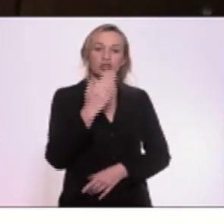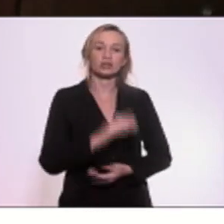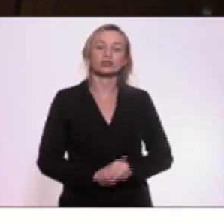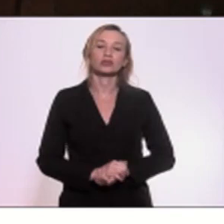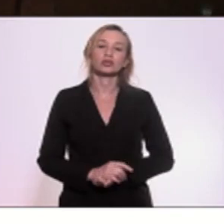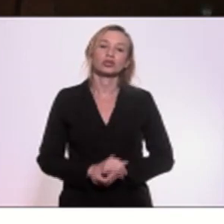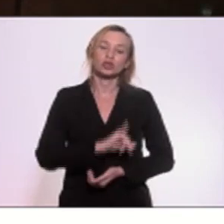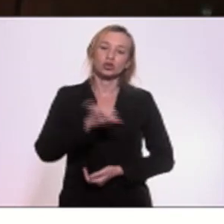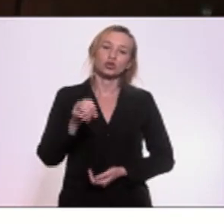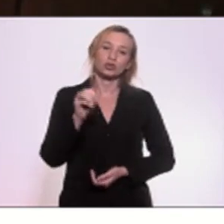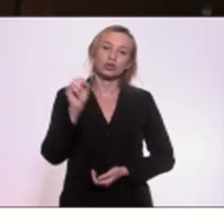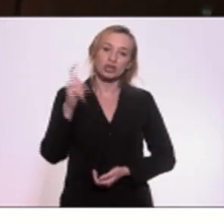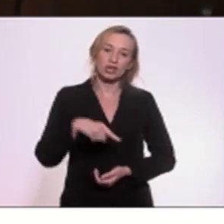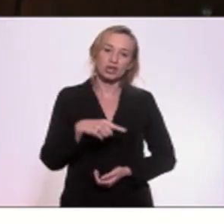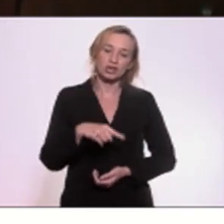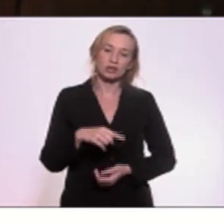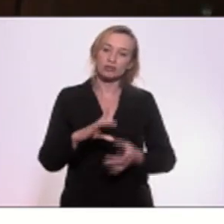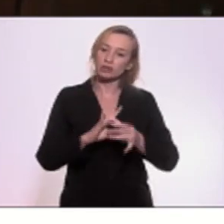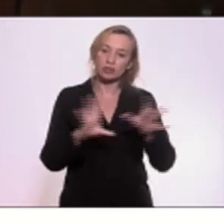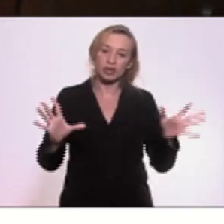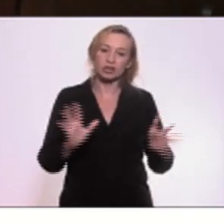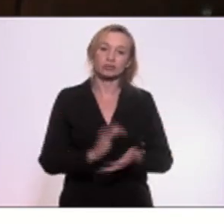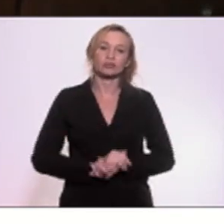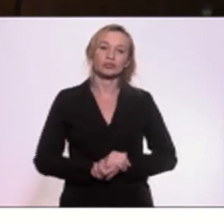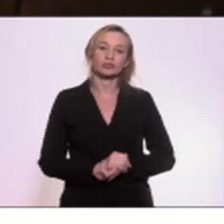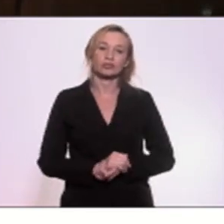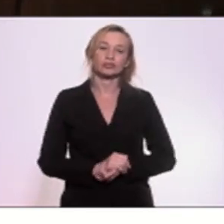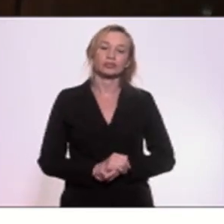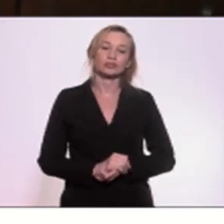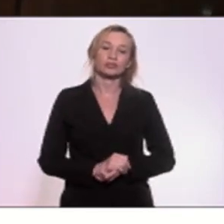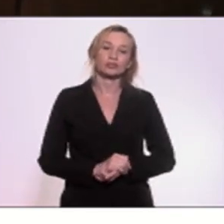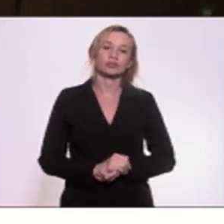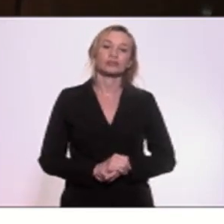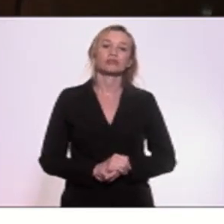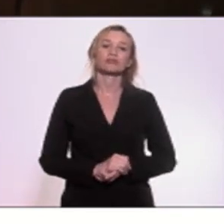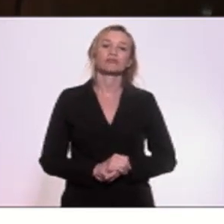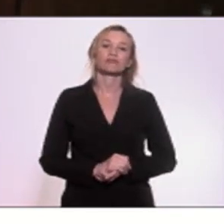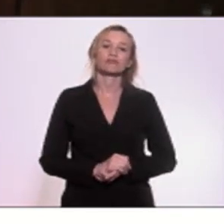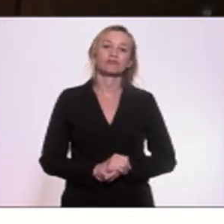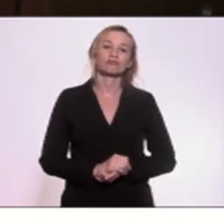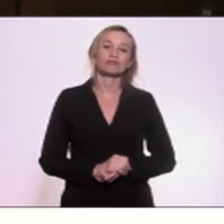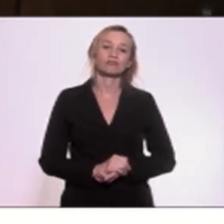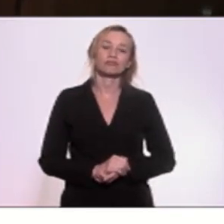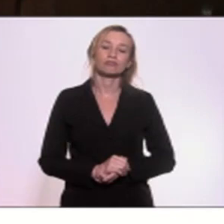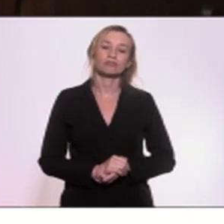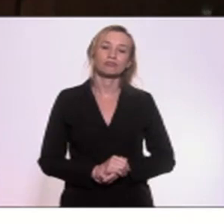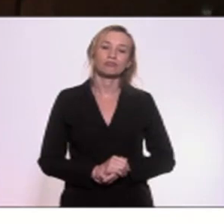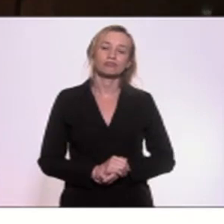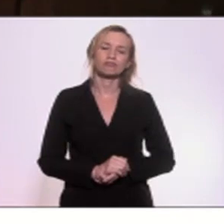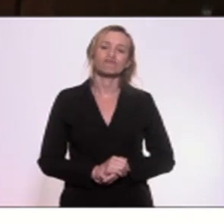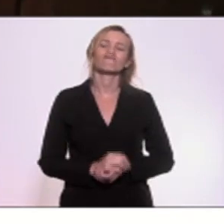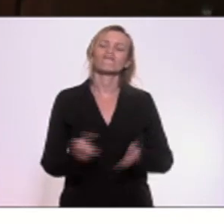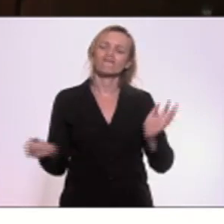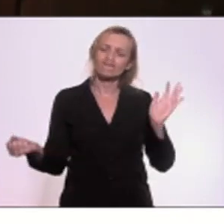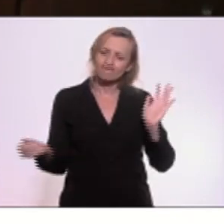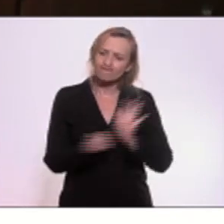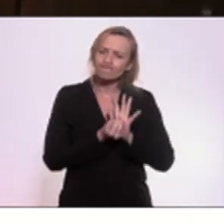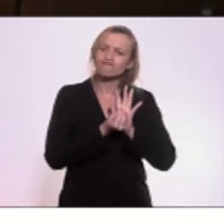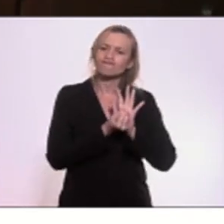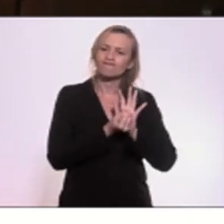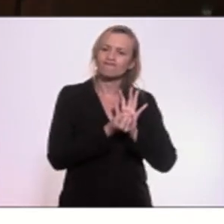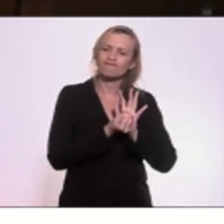José Renato foi absolvido. E fica mais uma vez a marca